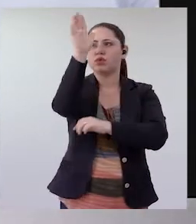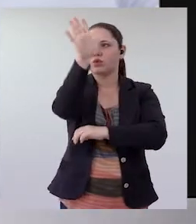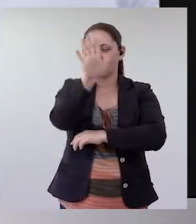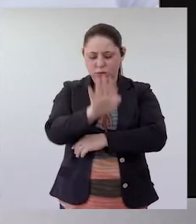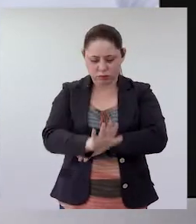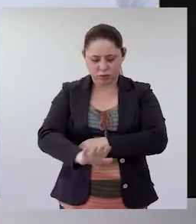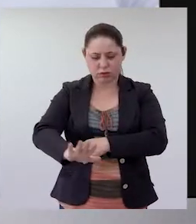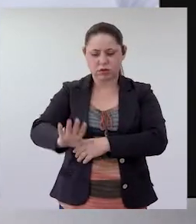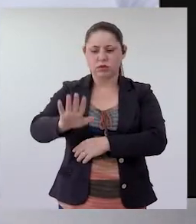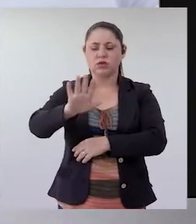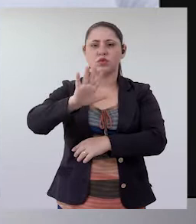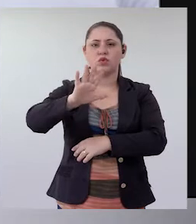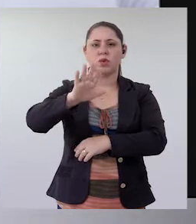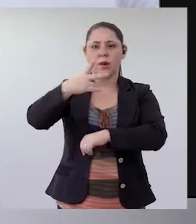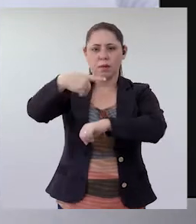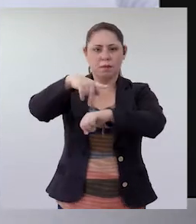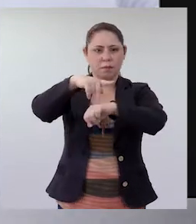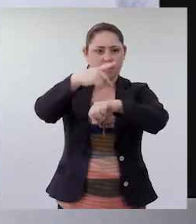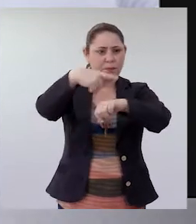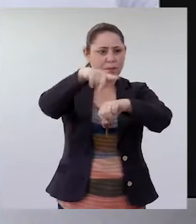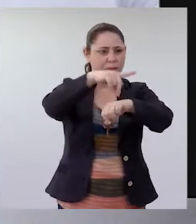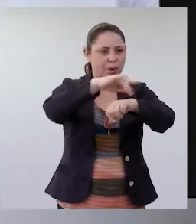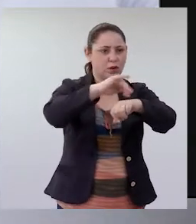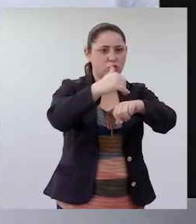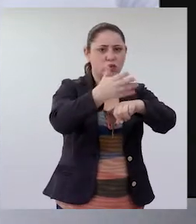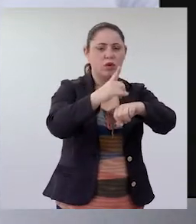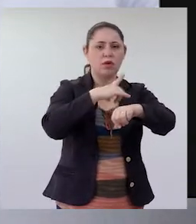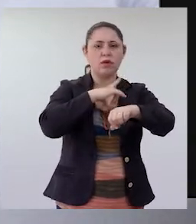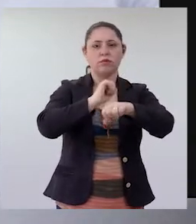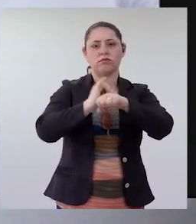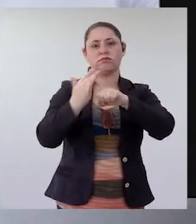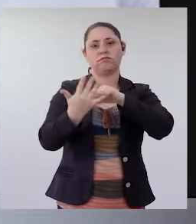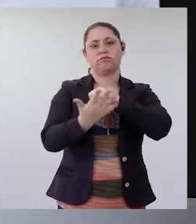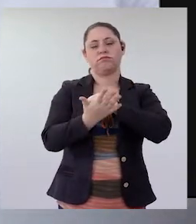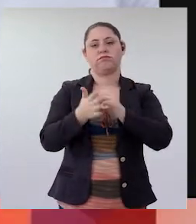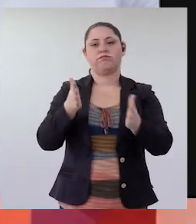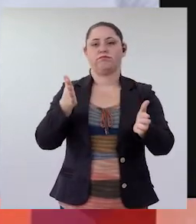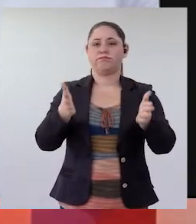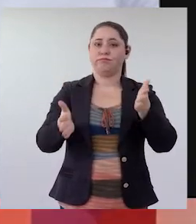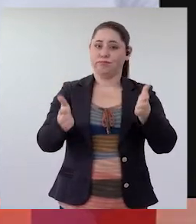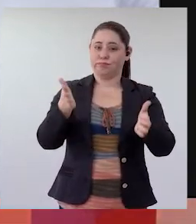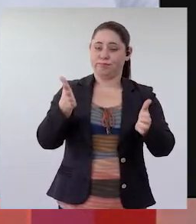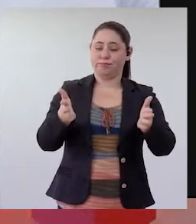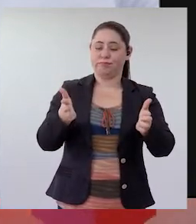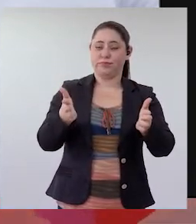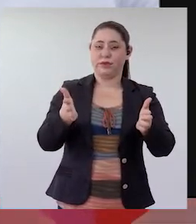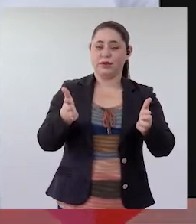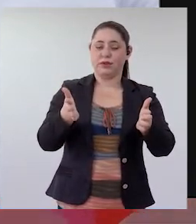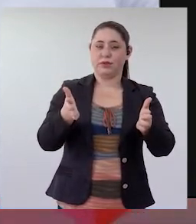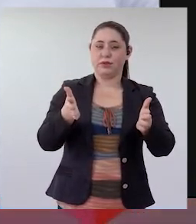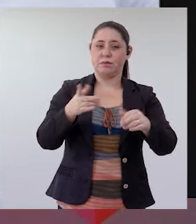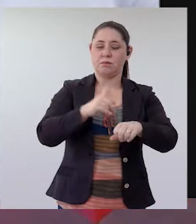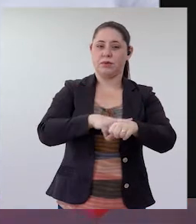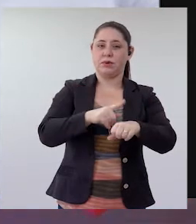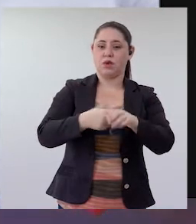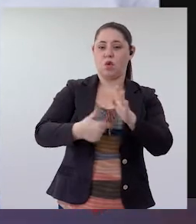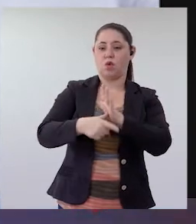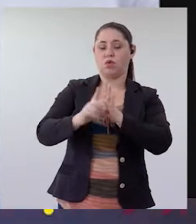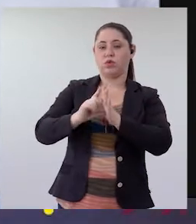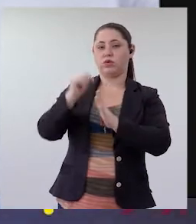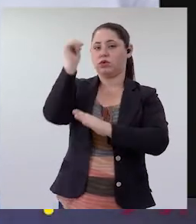Brasil, mas também em outros países que enfrentaram, né, períodos de quarentena antes do